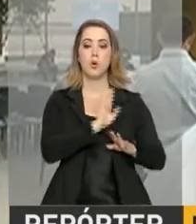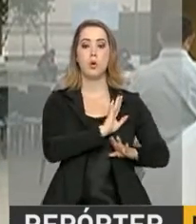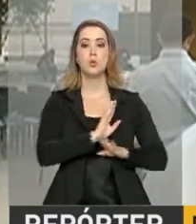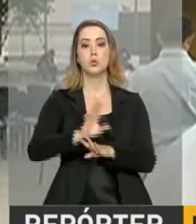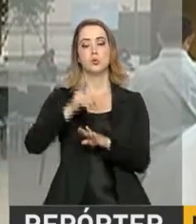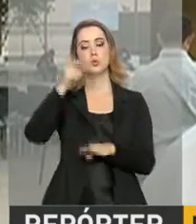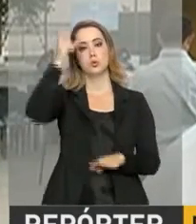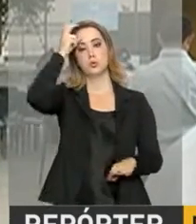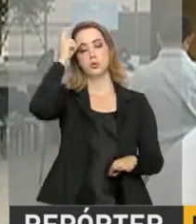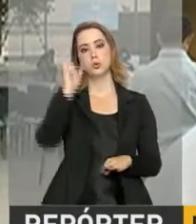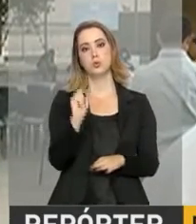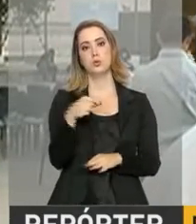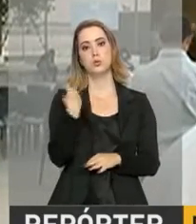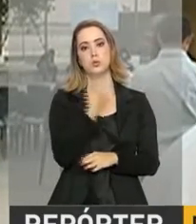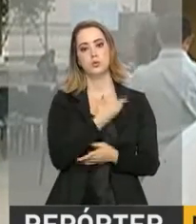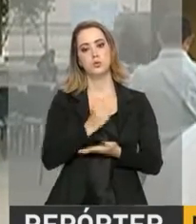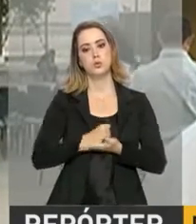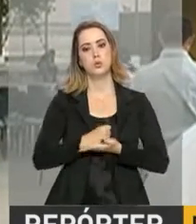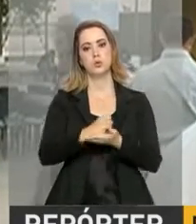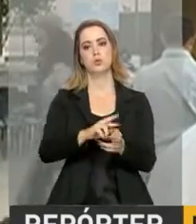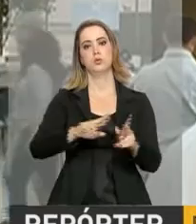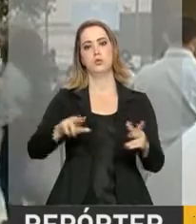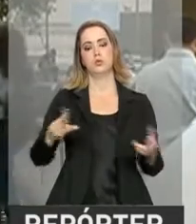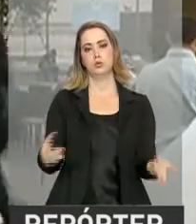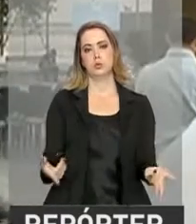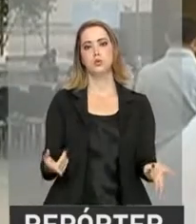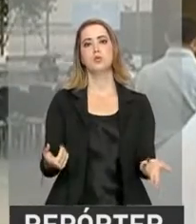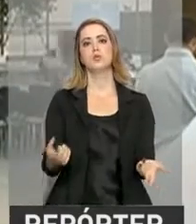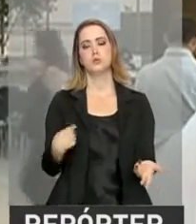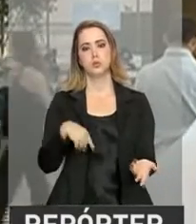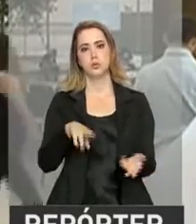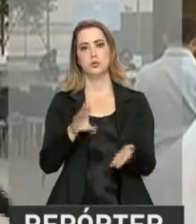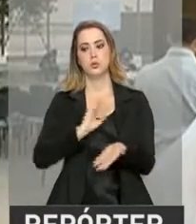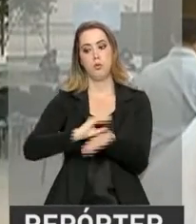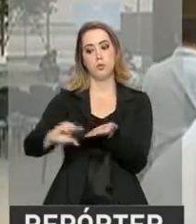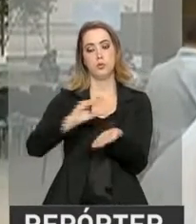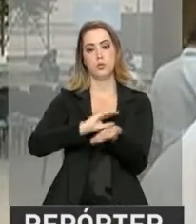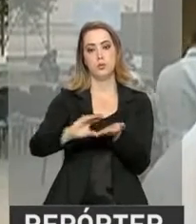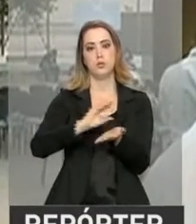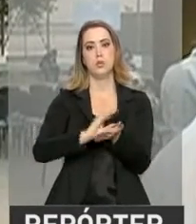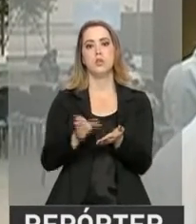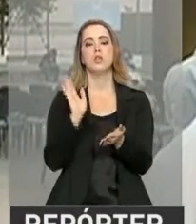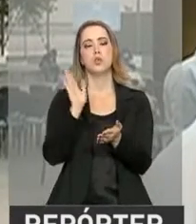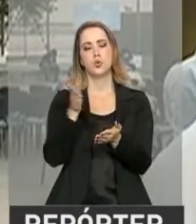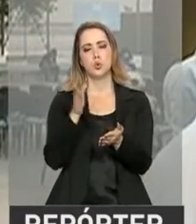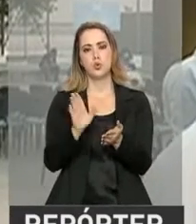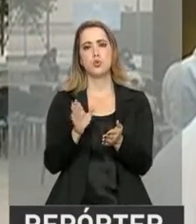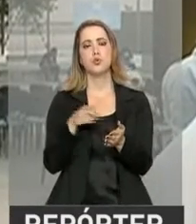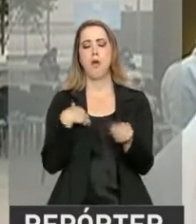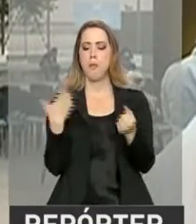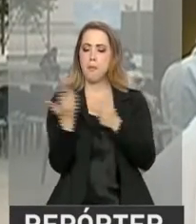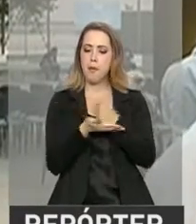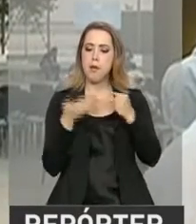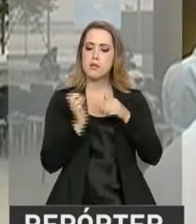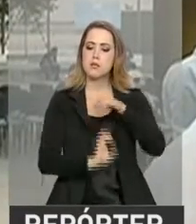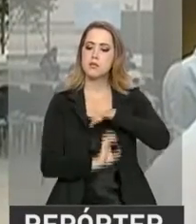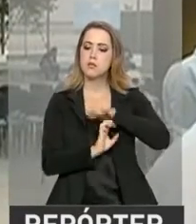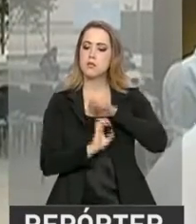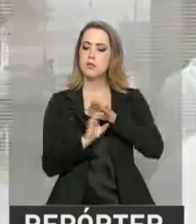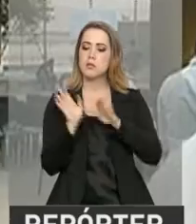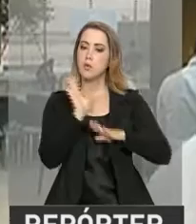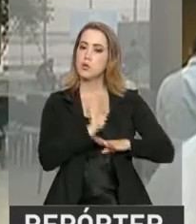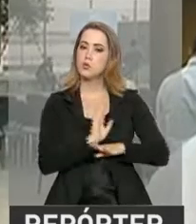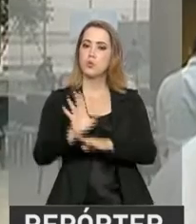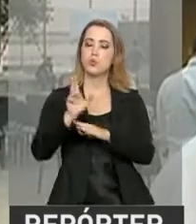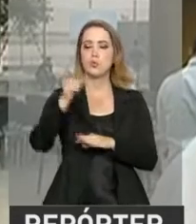investe bastante recurso, porque a gente realmente tem um compromisso, né? Está no DNA da companhia esse compromisso com a cultura